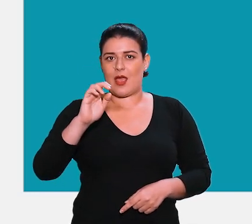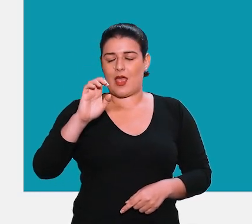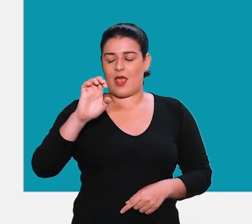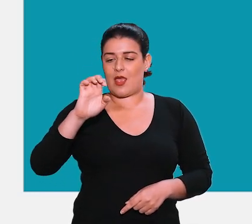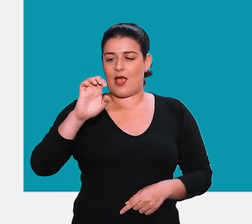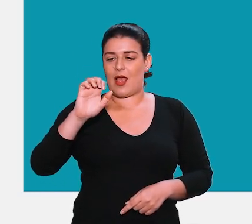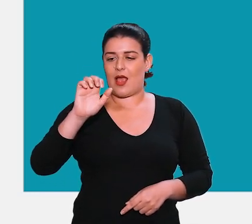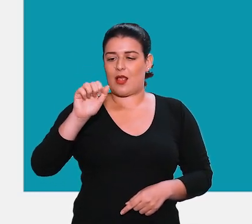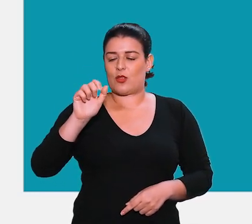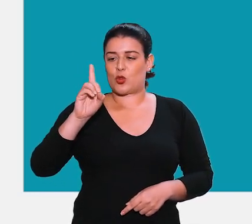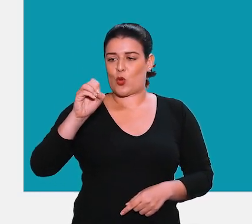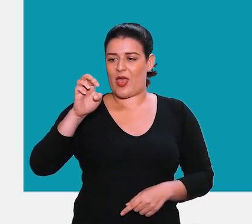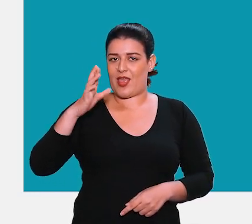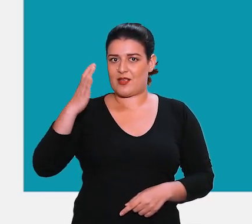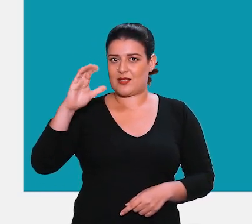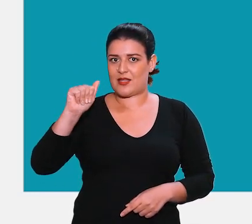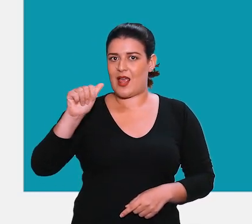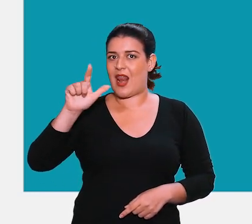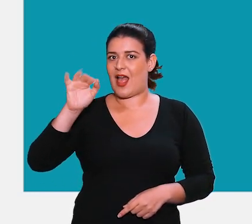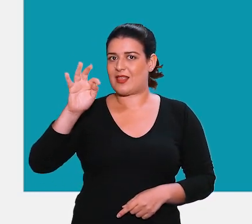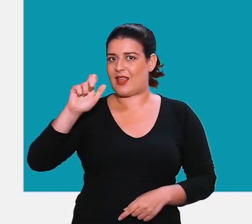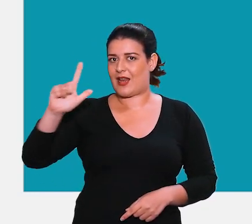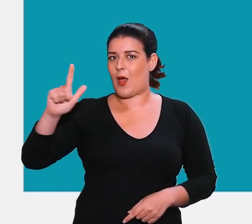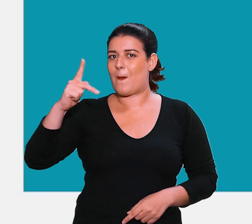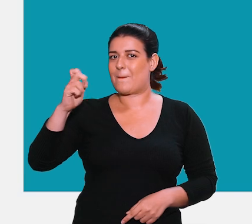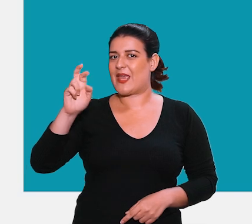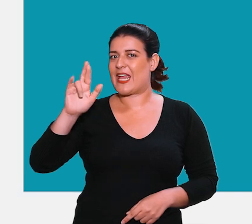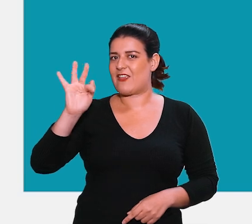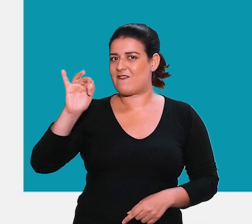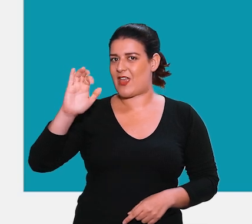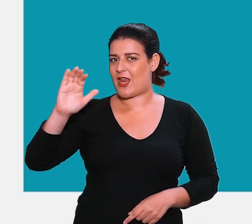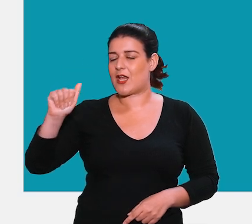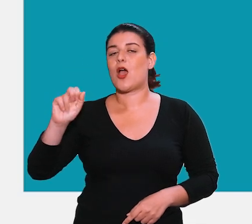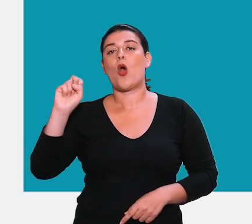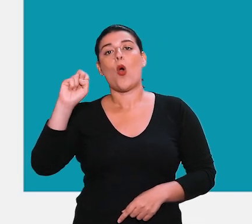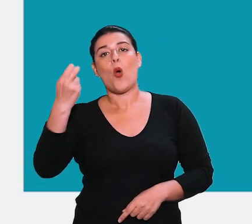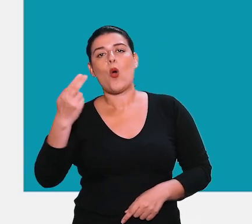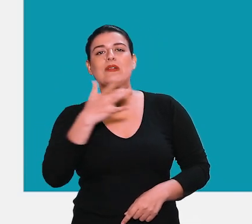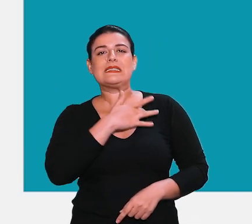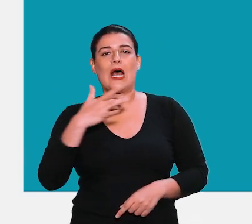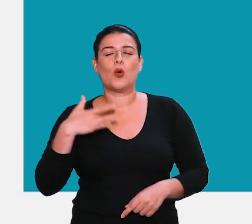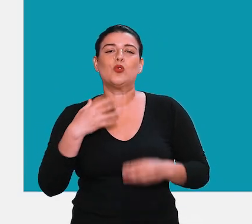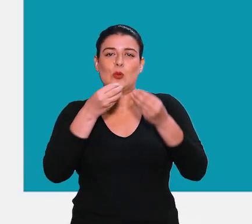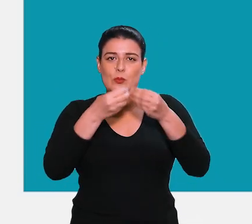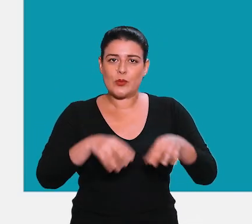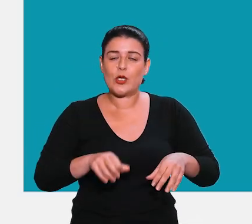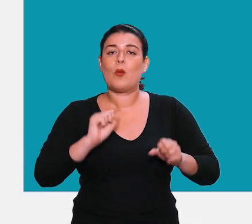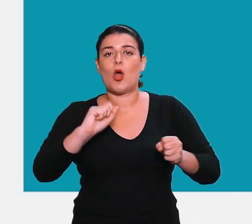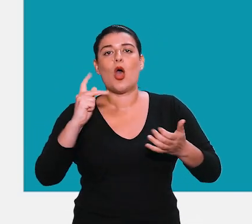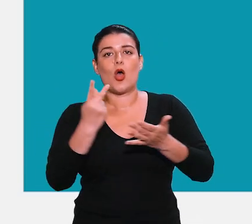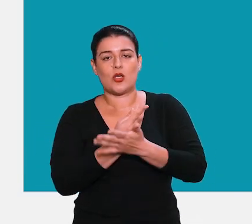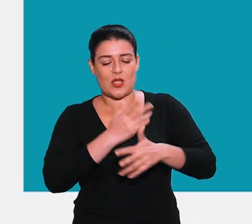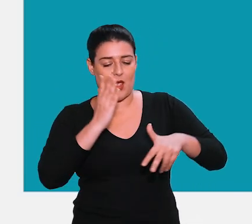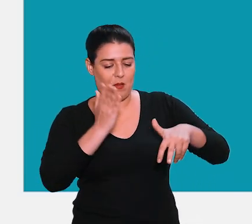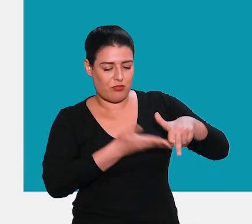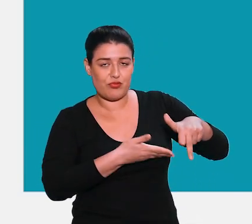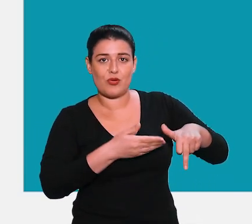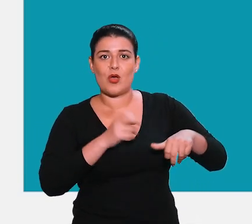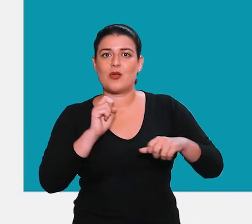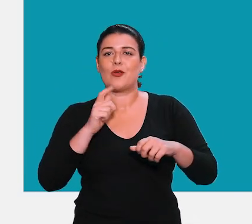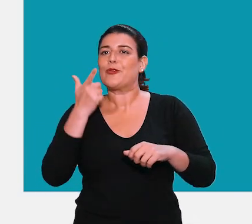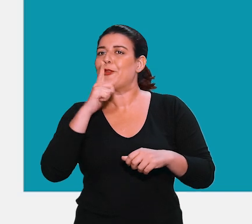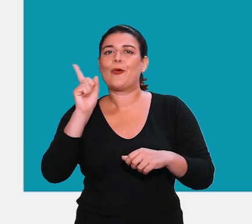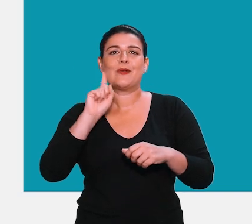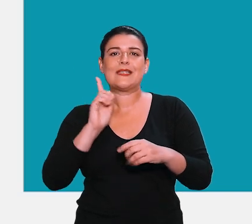periférica. Muitas vezes a falta de acesso à saúde adequada leva uma pessoa à amputação, já que a amputação é o último recurso e